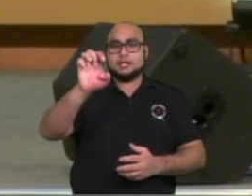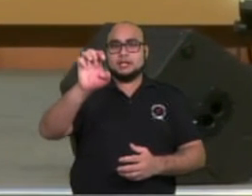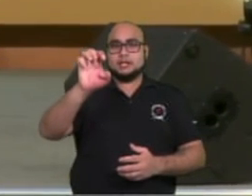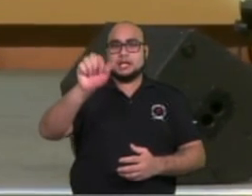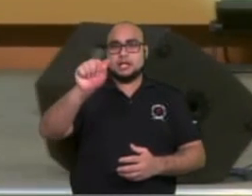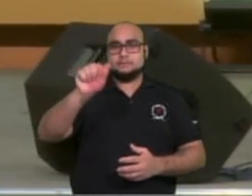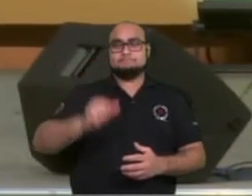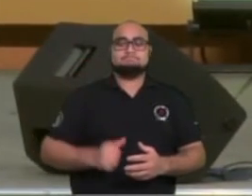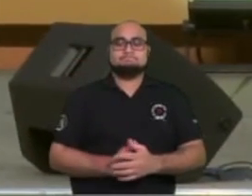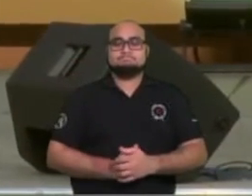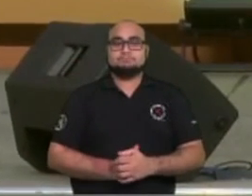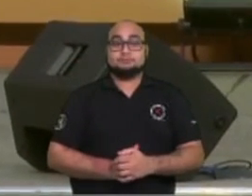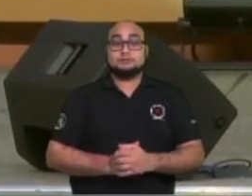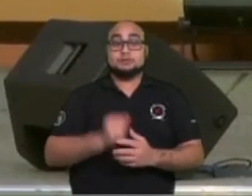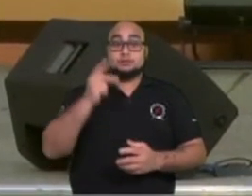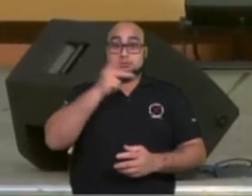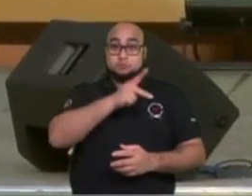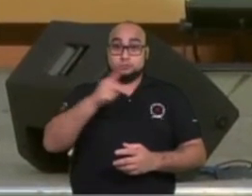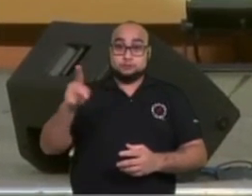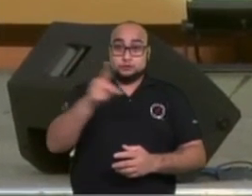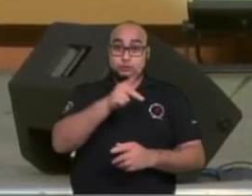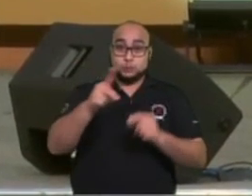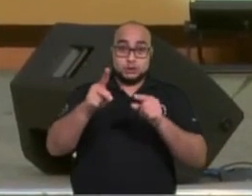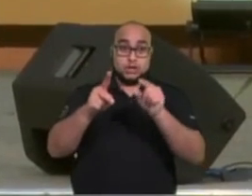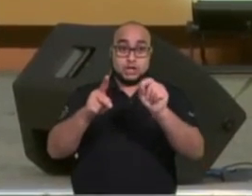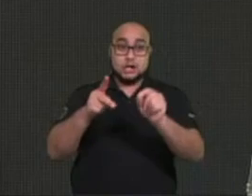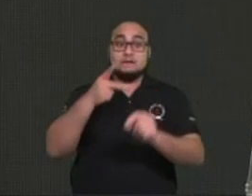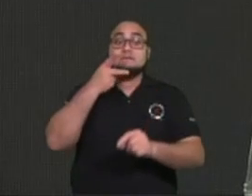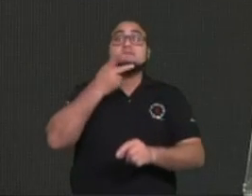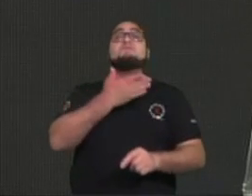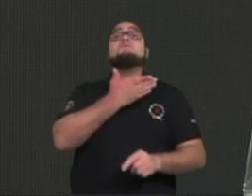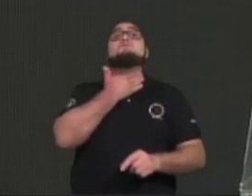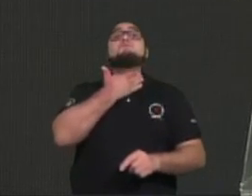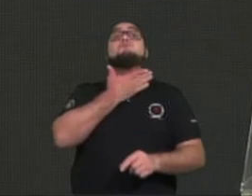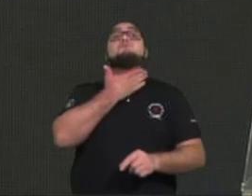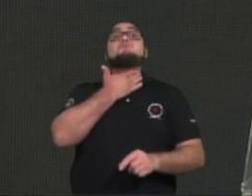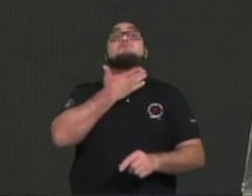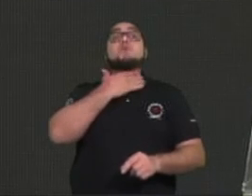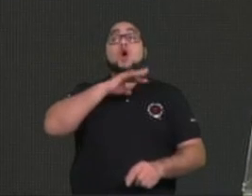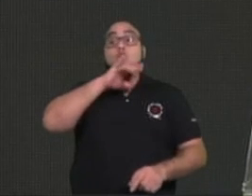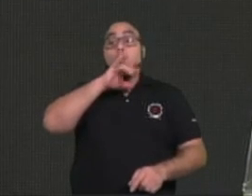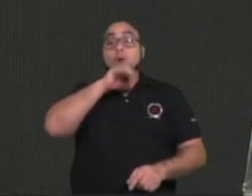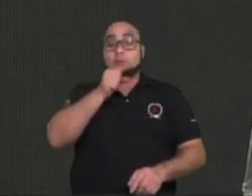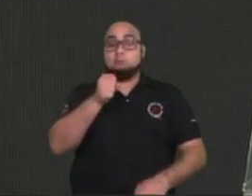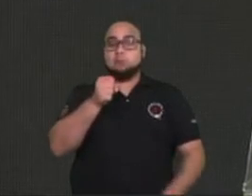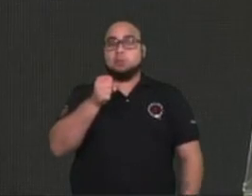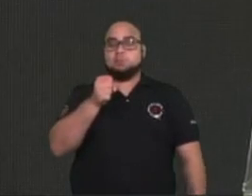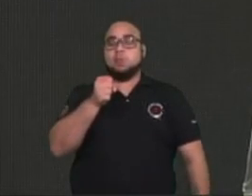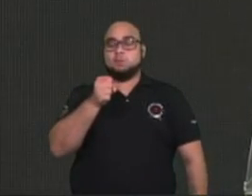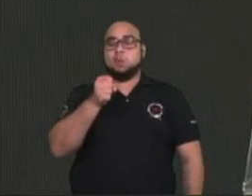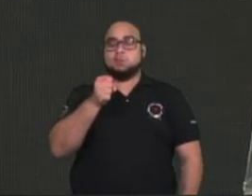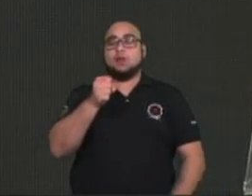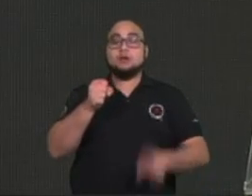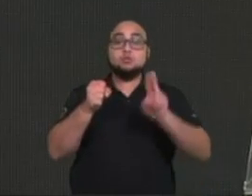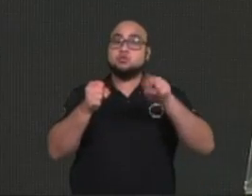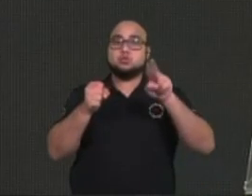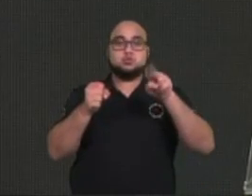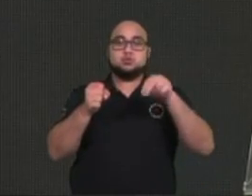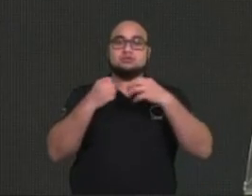professor de Caruso disse para ele tu é um desafinado e tu nunca vai ser um cantor